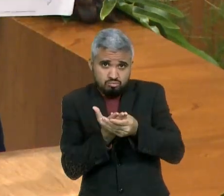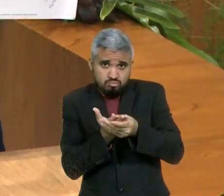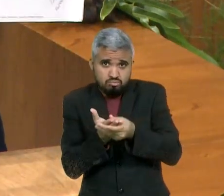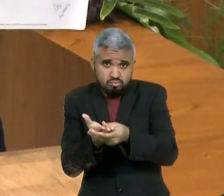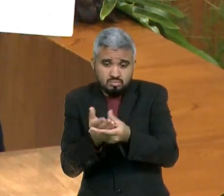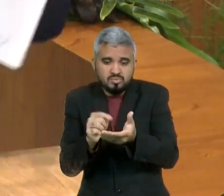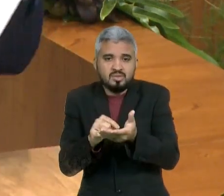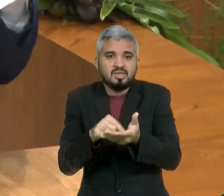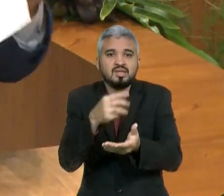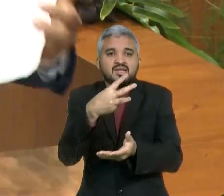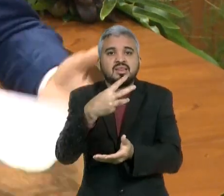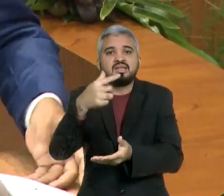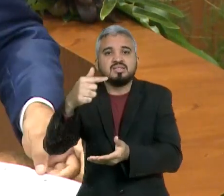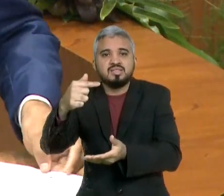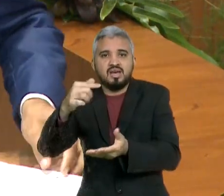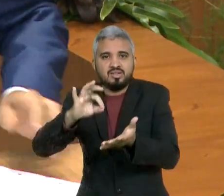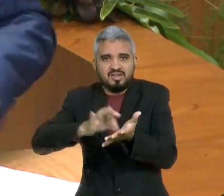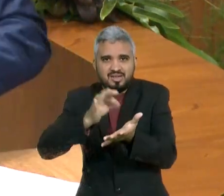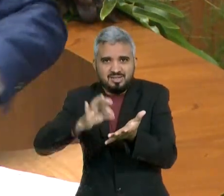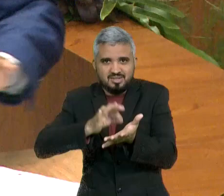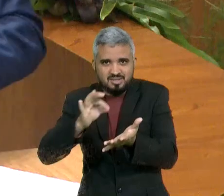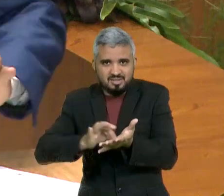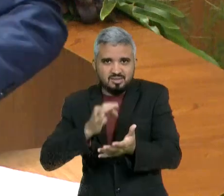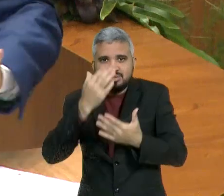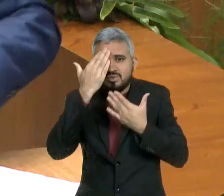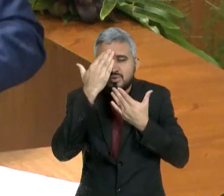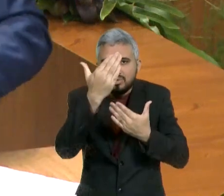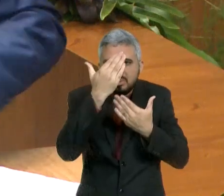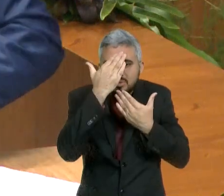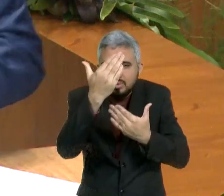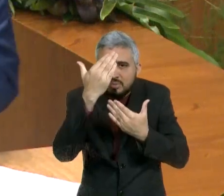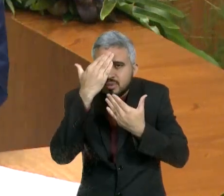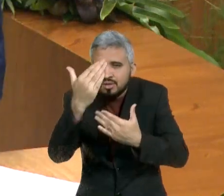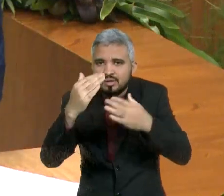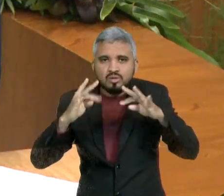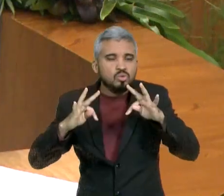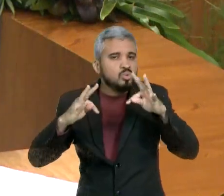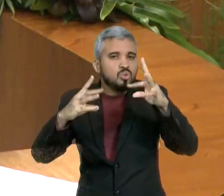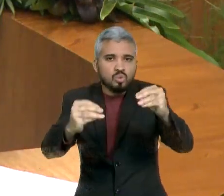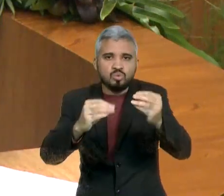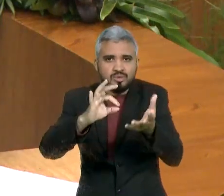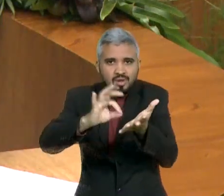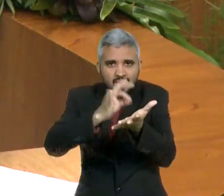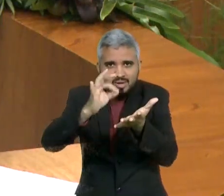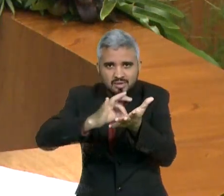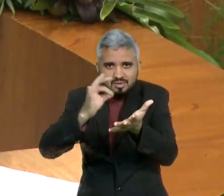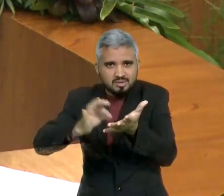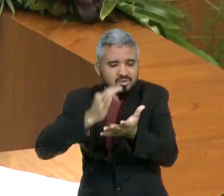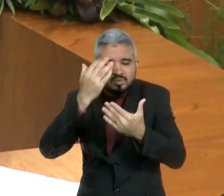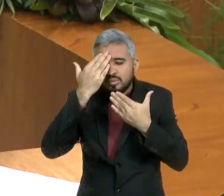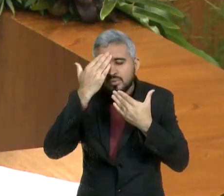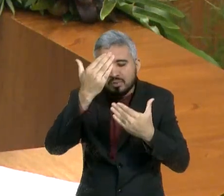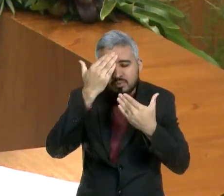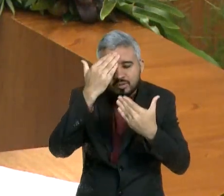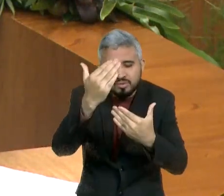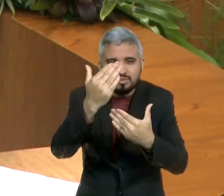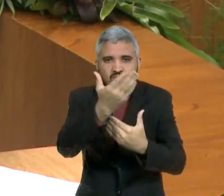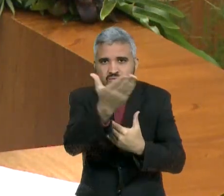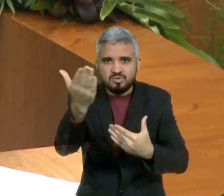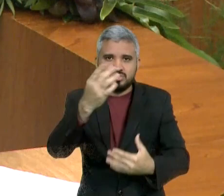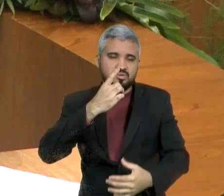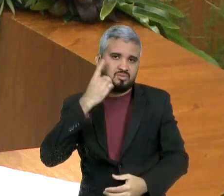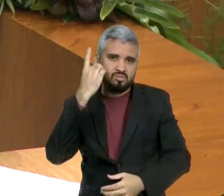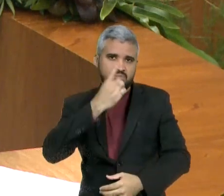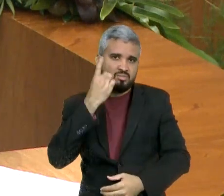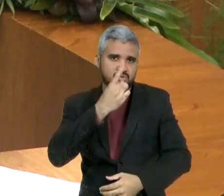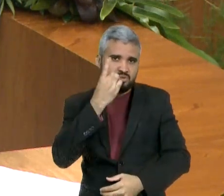37 assinaturas. Agradeço a todos, todos, todos, todos que assinaram. Muito obrigado a todos os deputados que estão